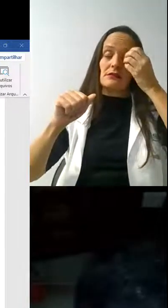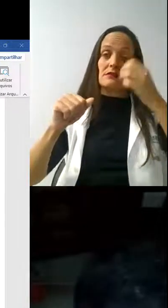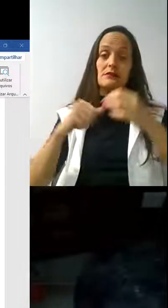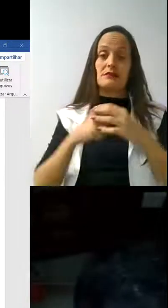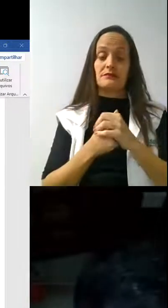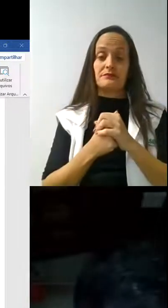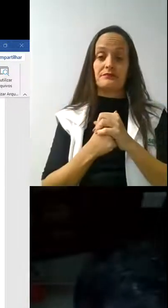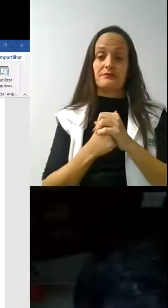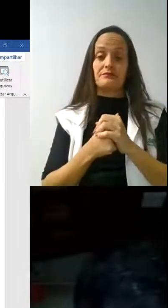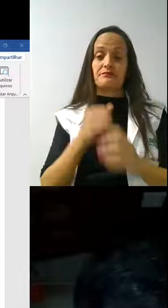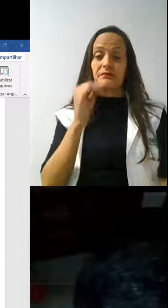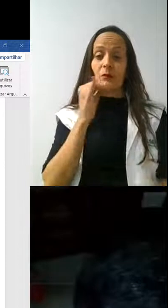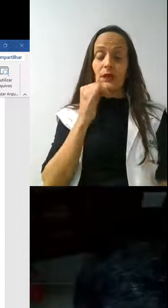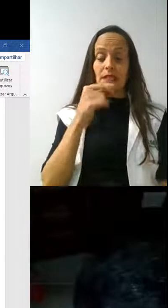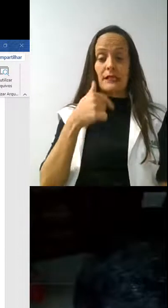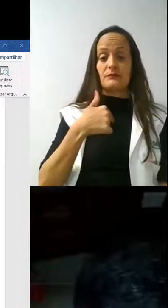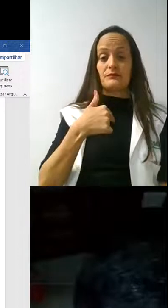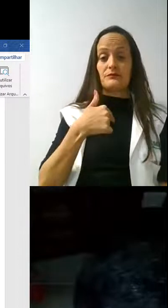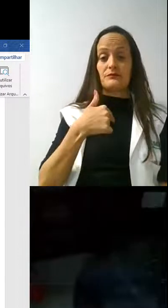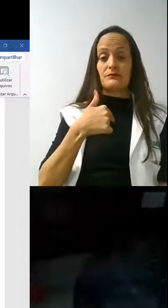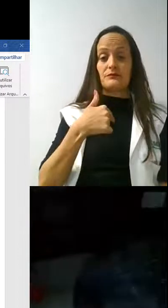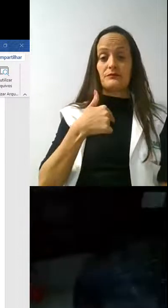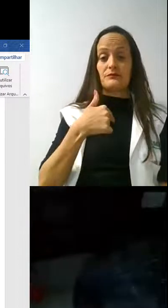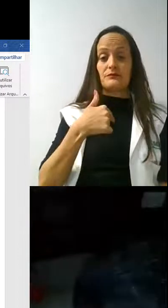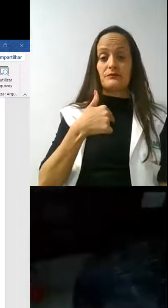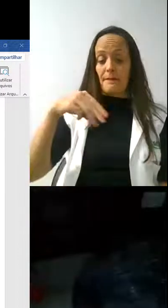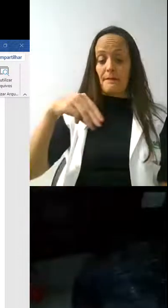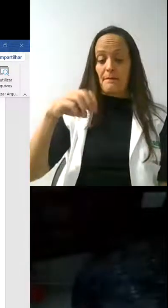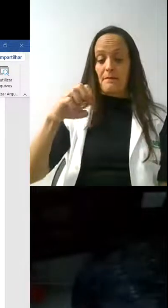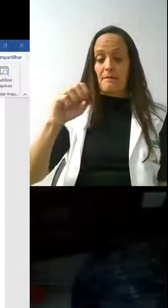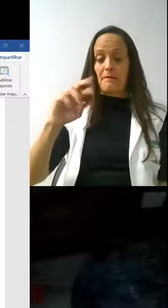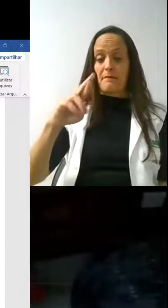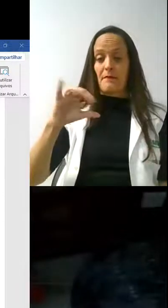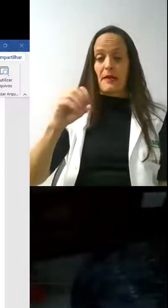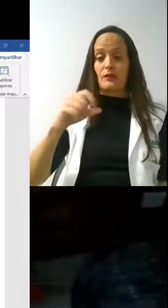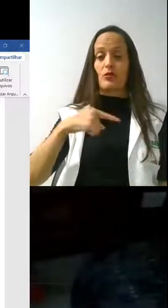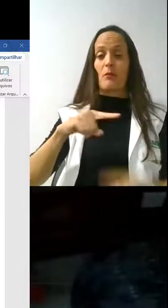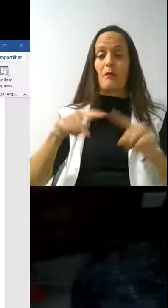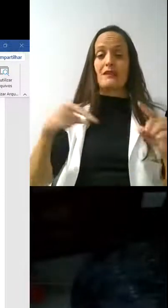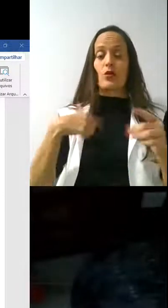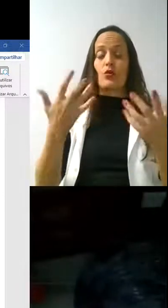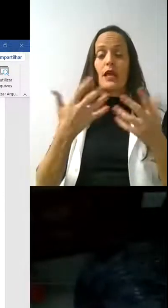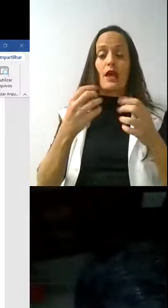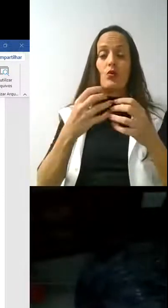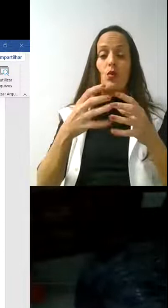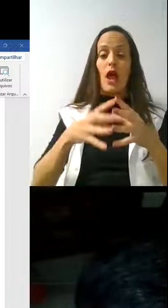metros, eu quero aumentar, se eu quero aumentar